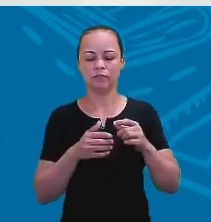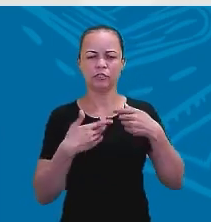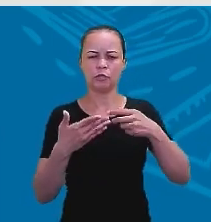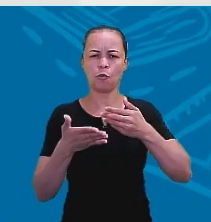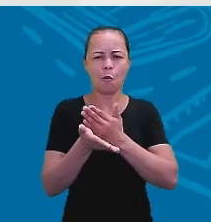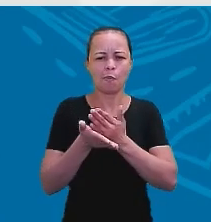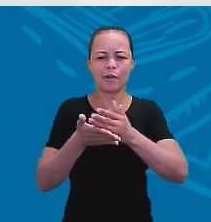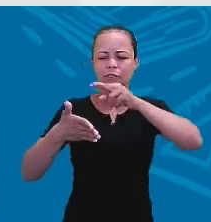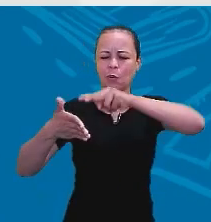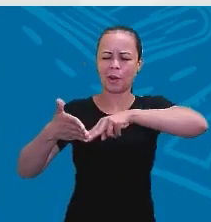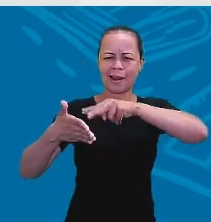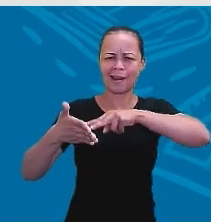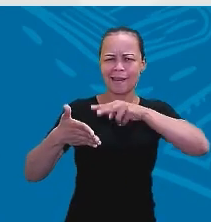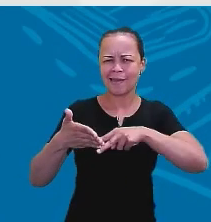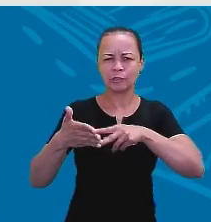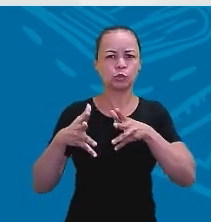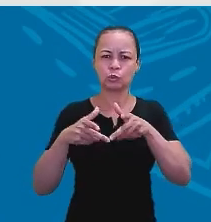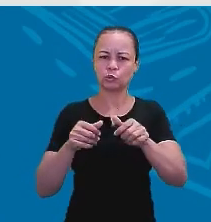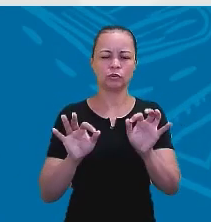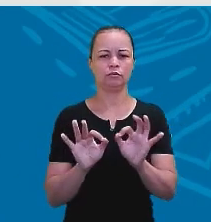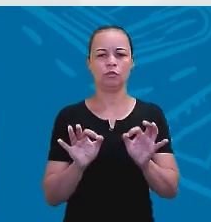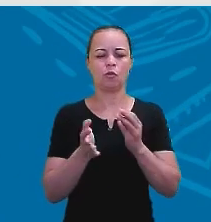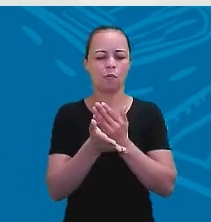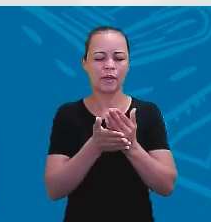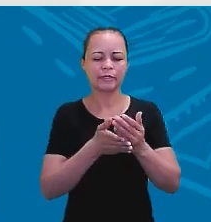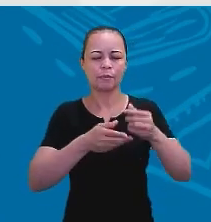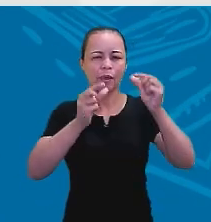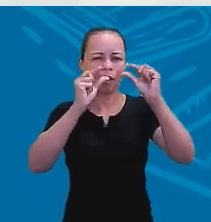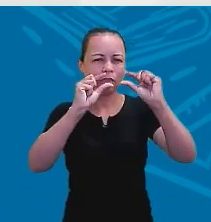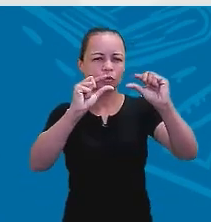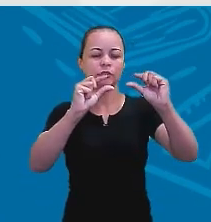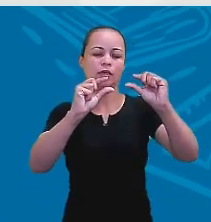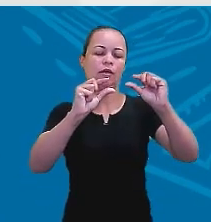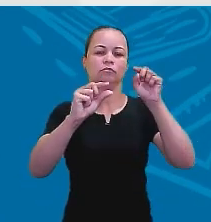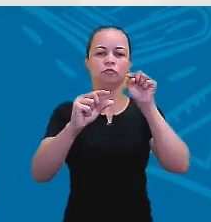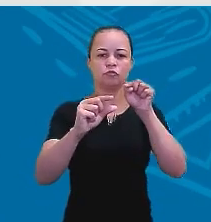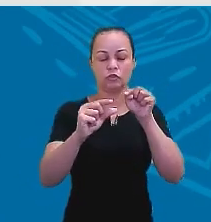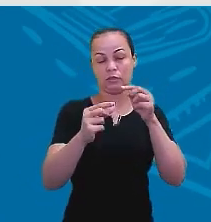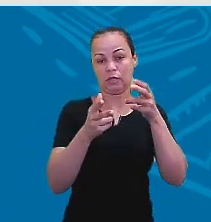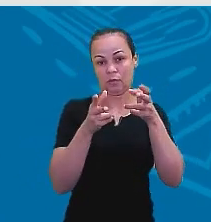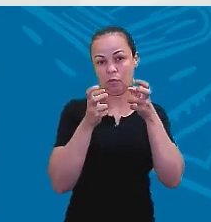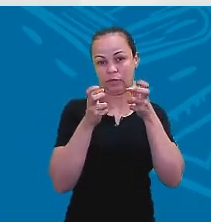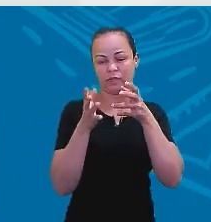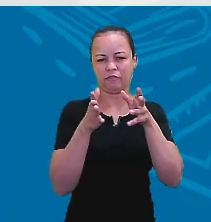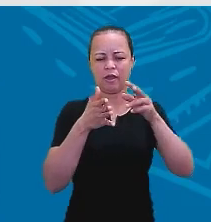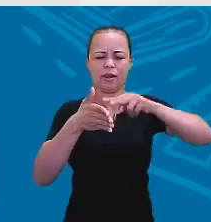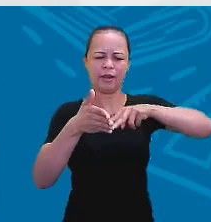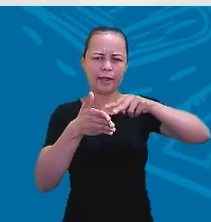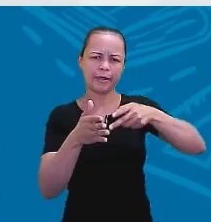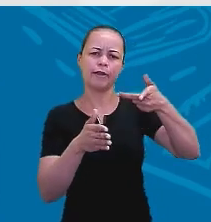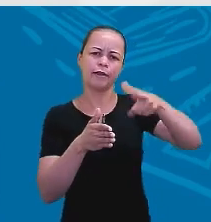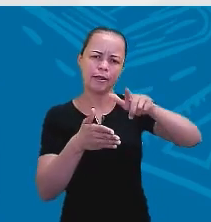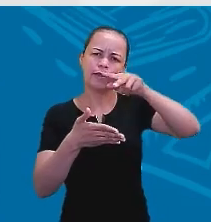todo. Comece pelo enunciado. Então, você vai lá, identifica ali o enunciado, leia,